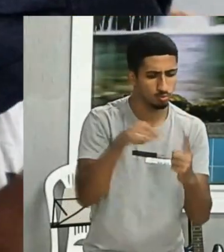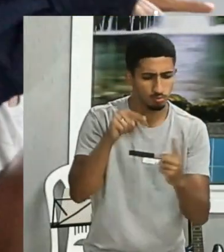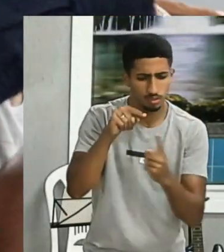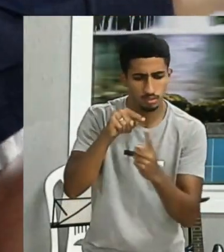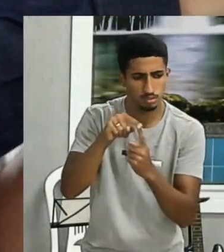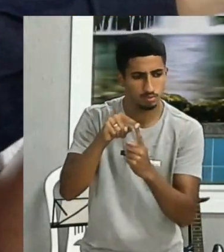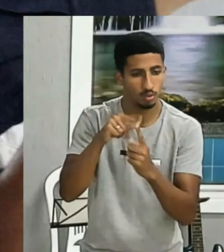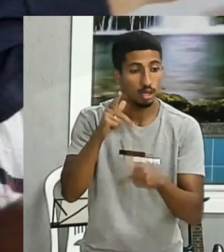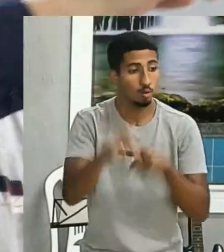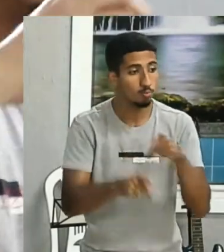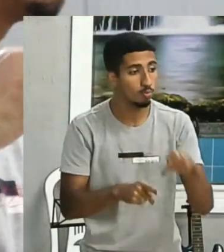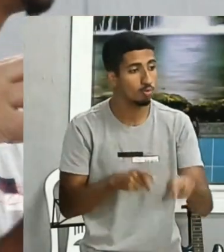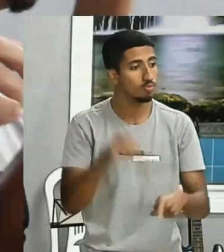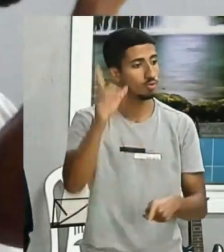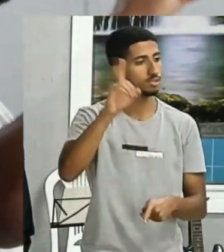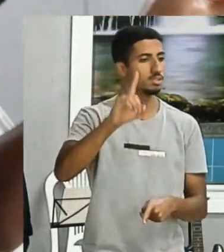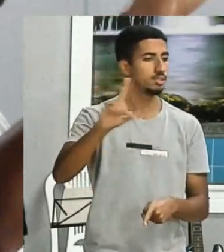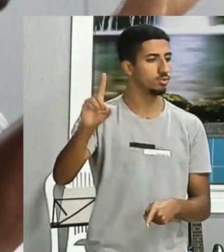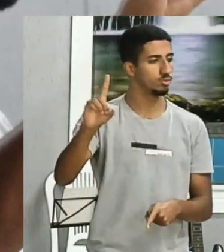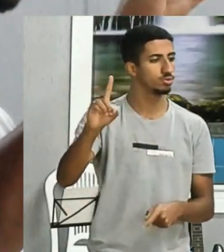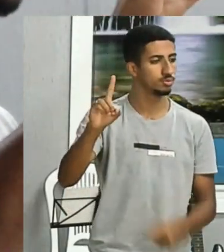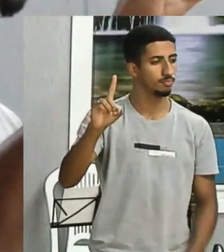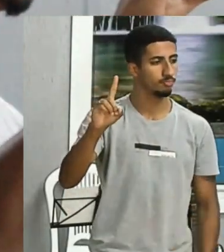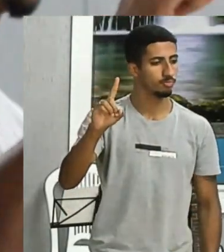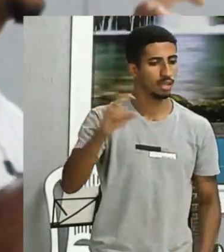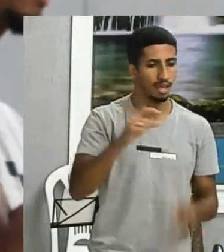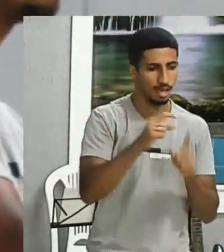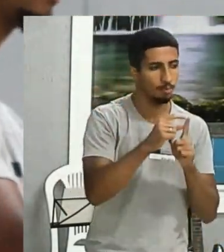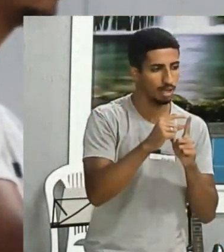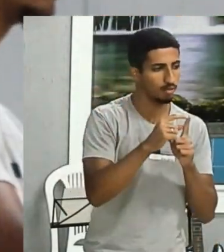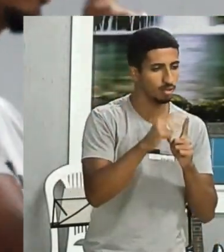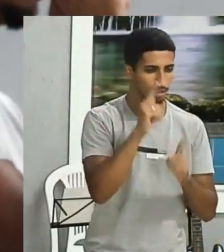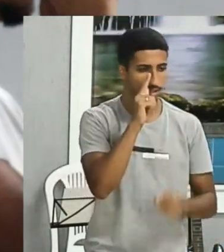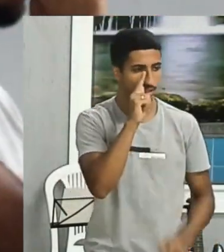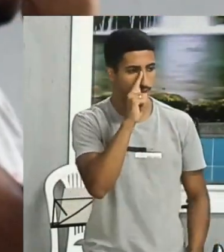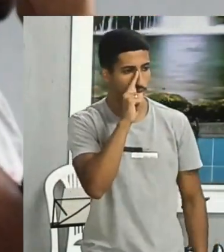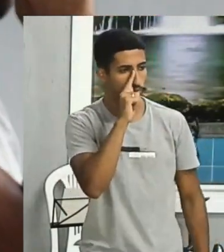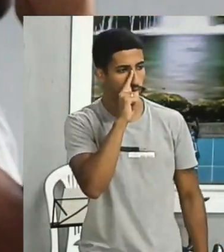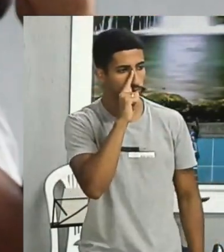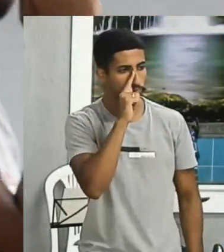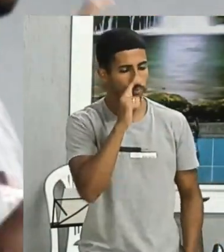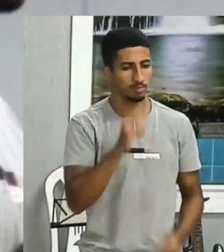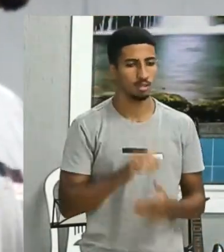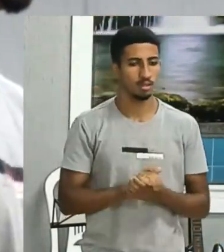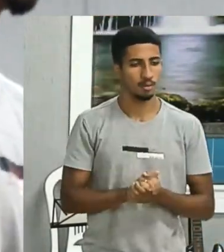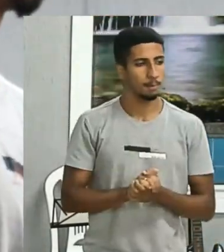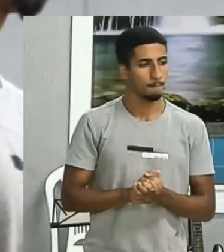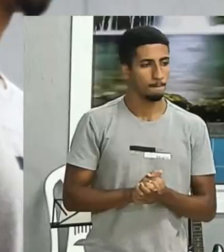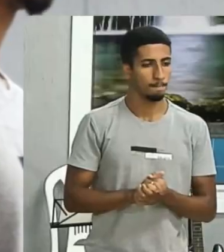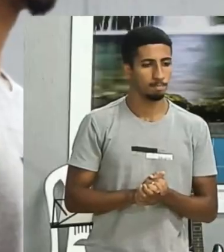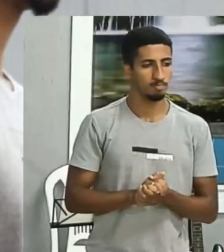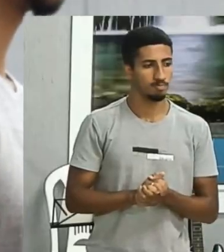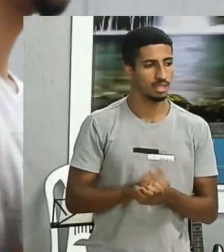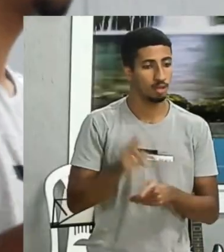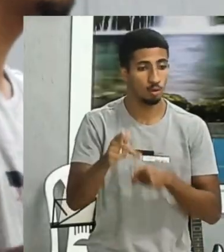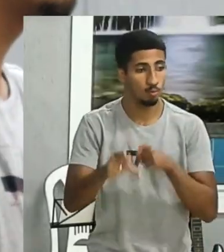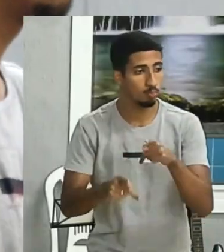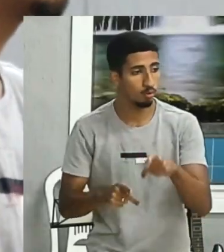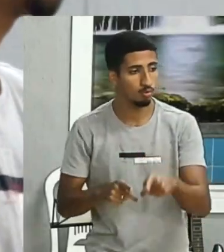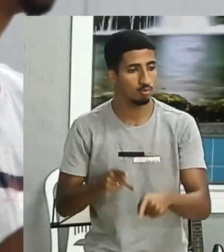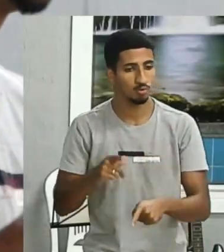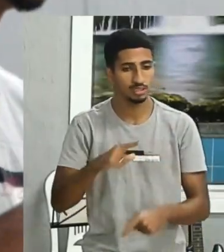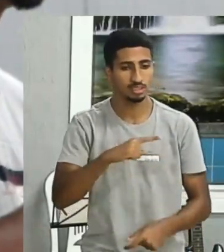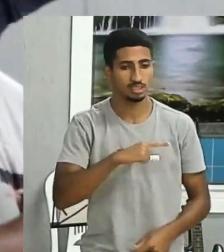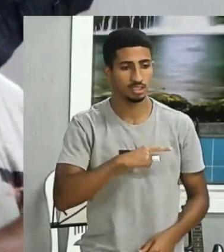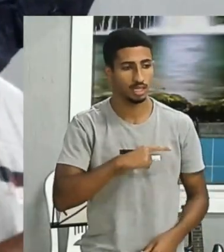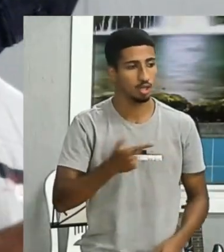que se reúne, entende? Naquela palavra já existia para povo uma outra palavra em grego